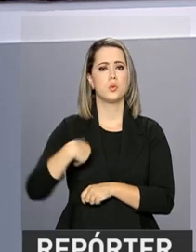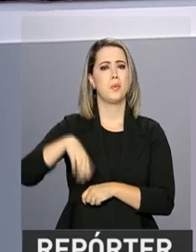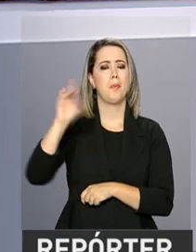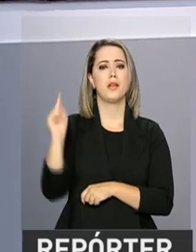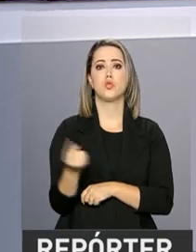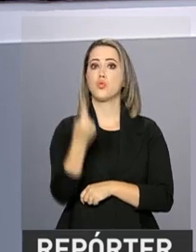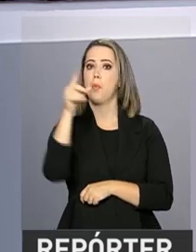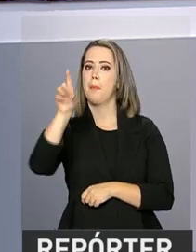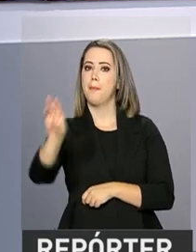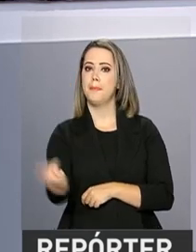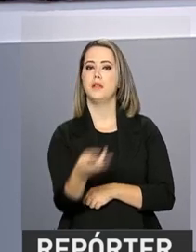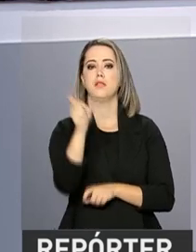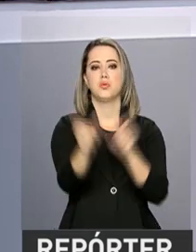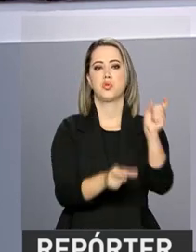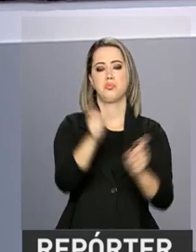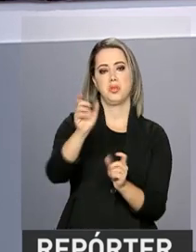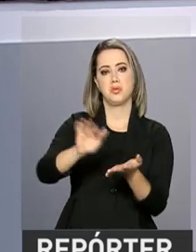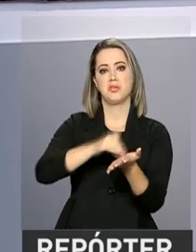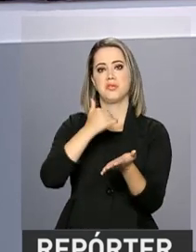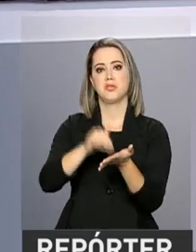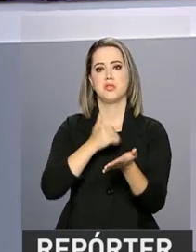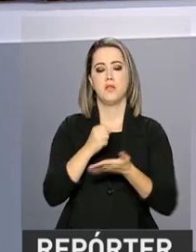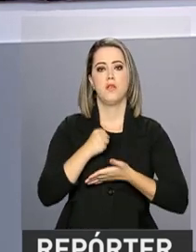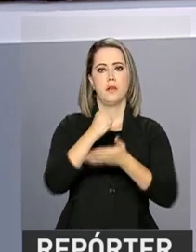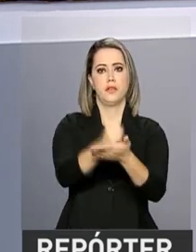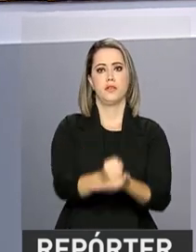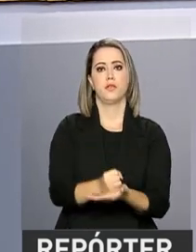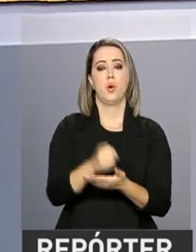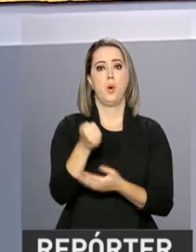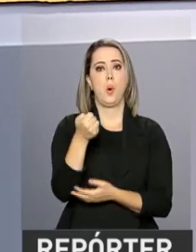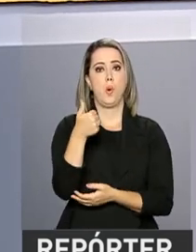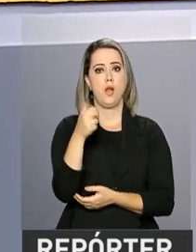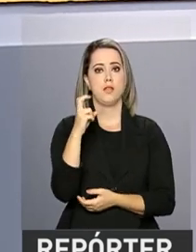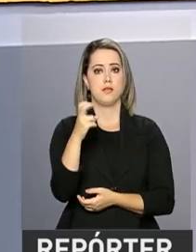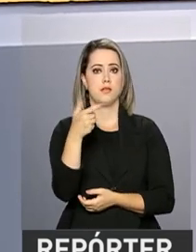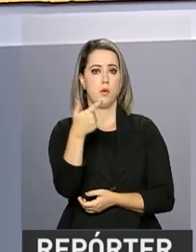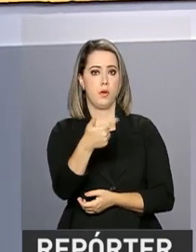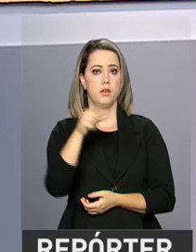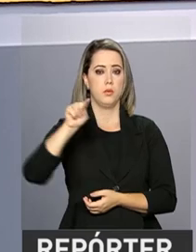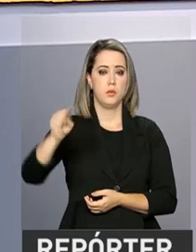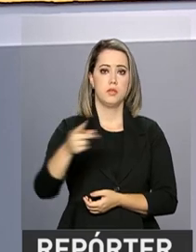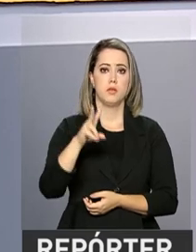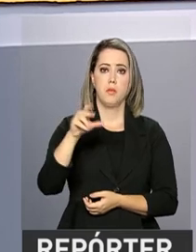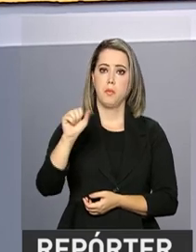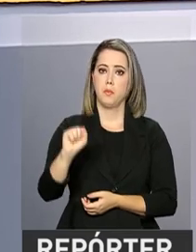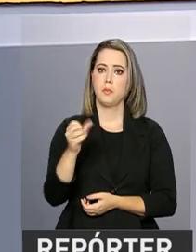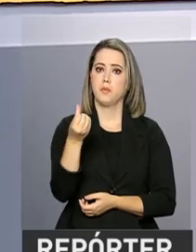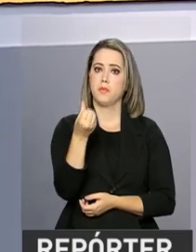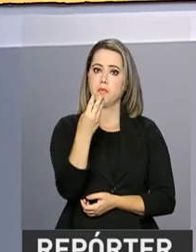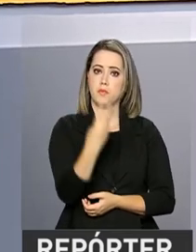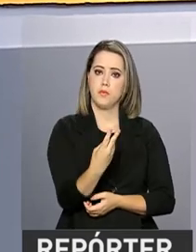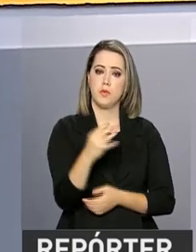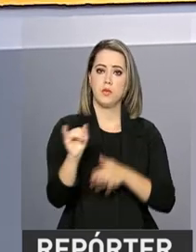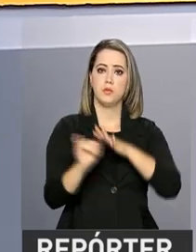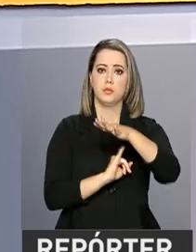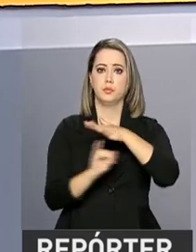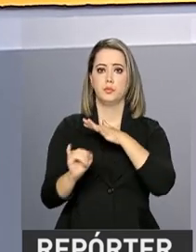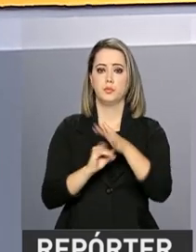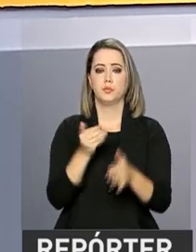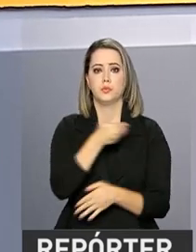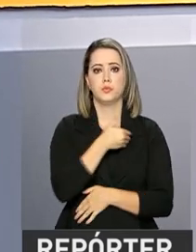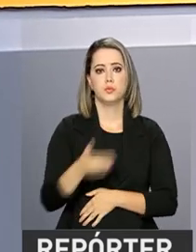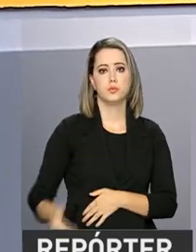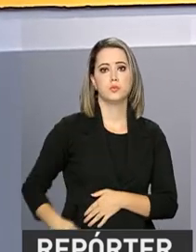milhão e 800 mil inscrições. Foram ofertadas quase 52 mil vagas em 63 instituições